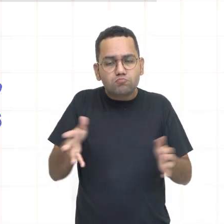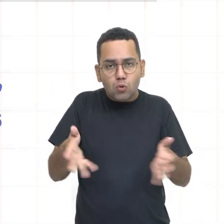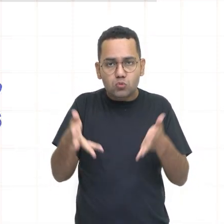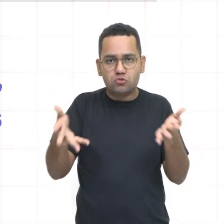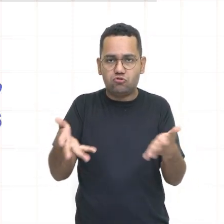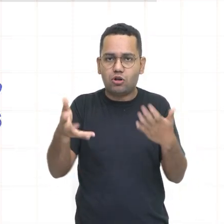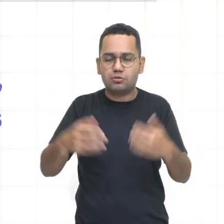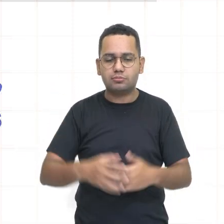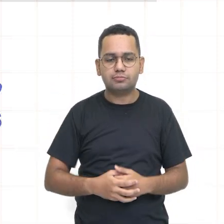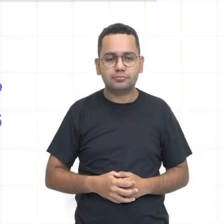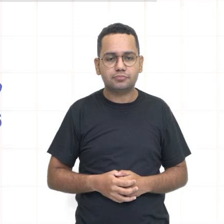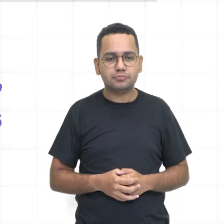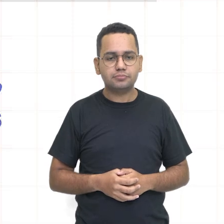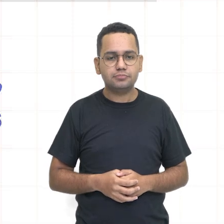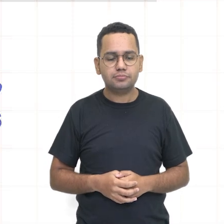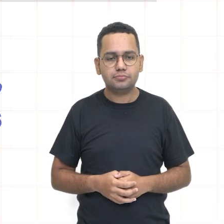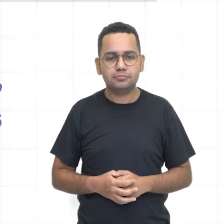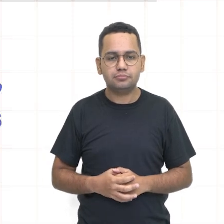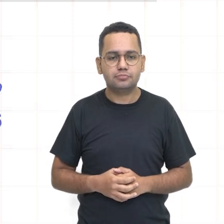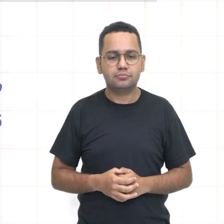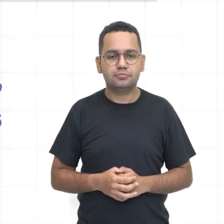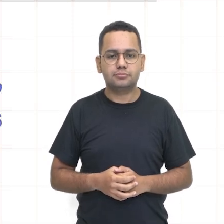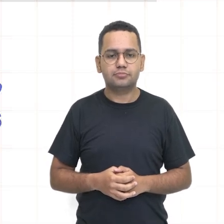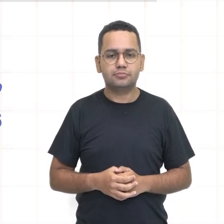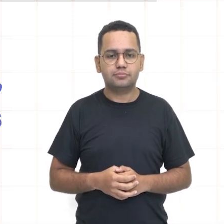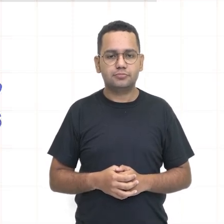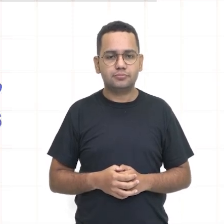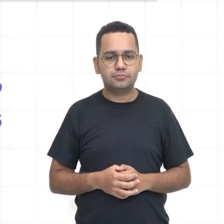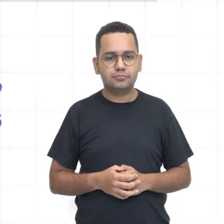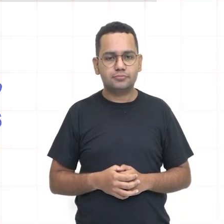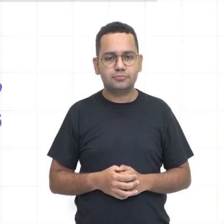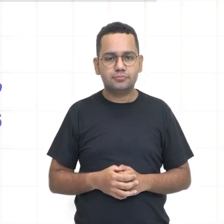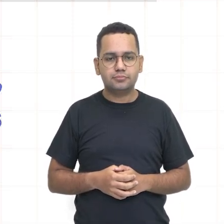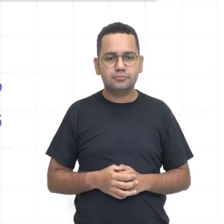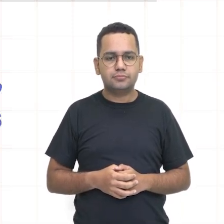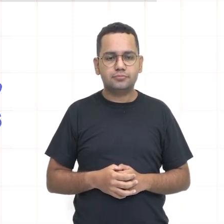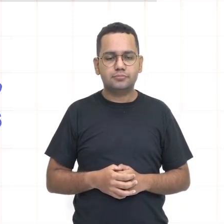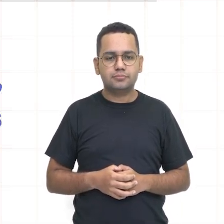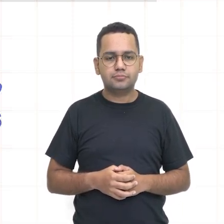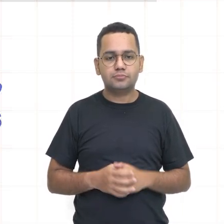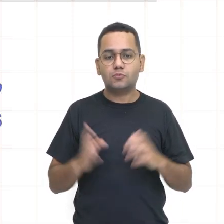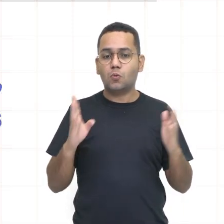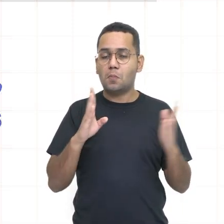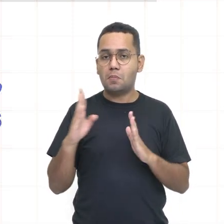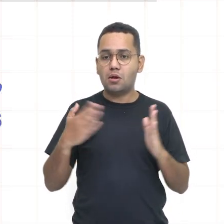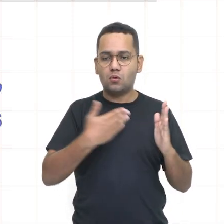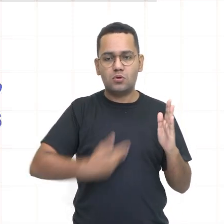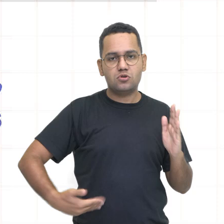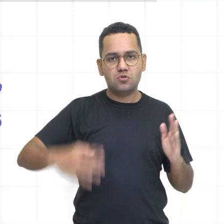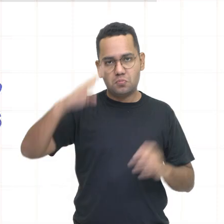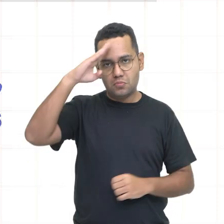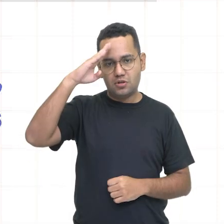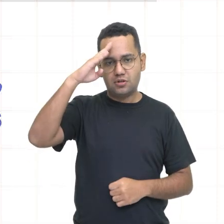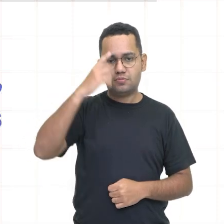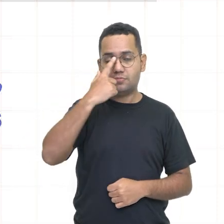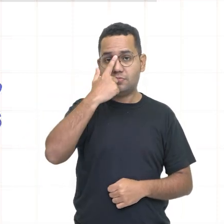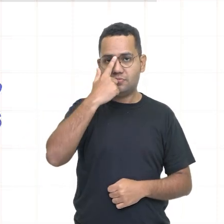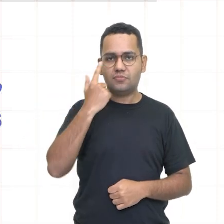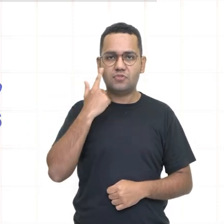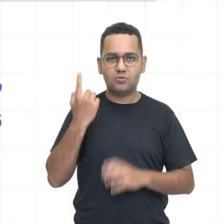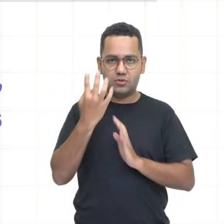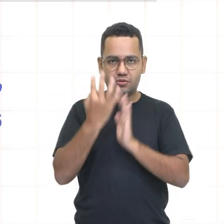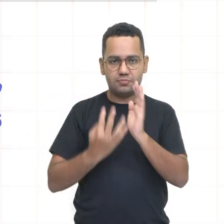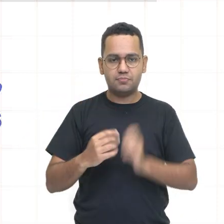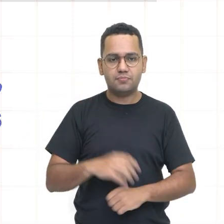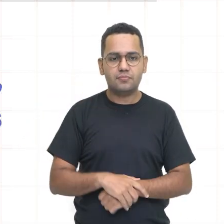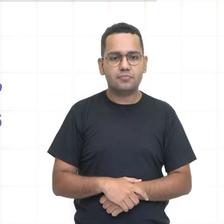estimulado na região. Ela foi colocada de fato executada na época da ditadura militar. Olha o que o texto fala pra